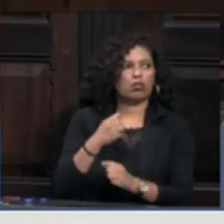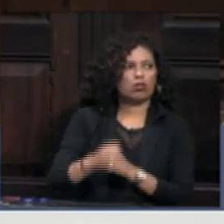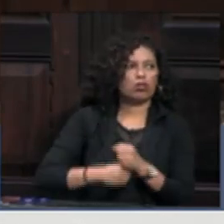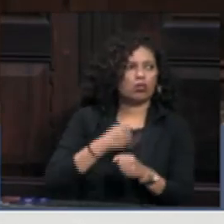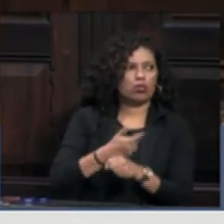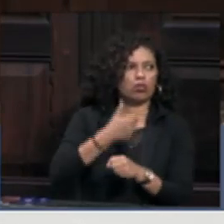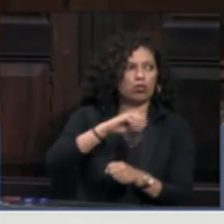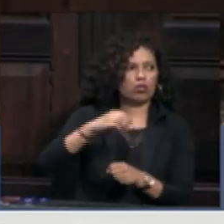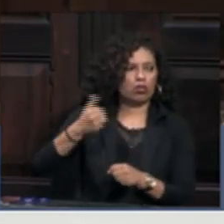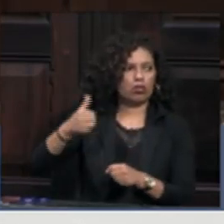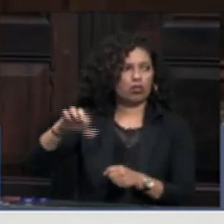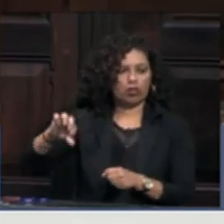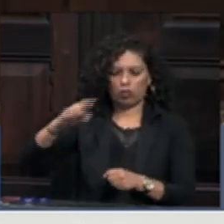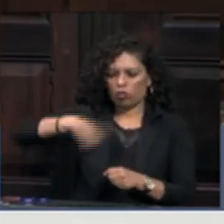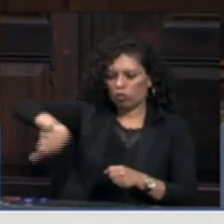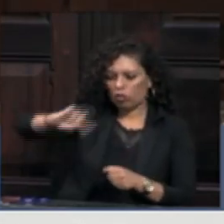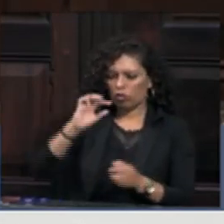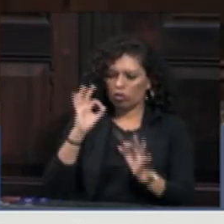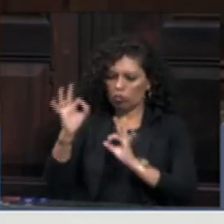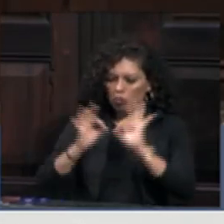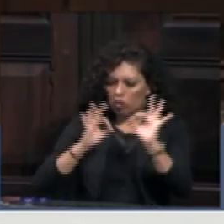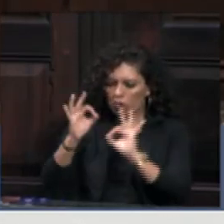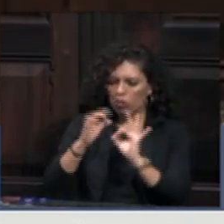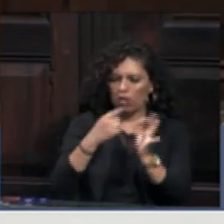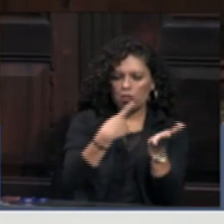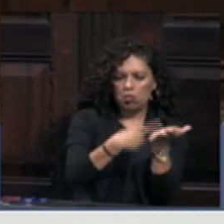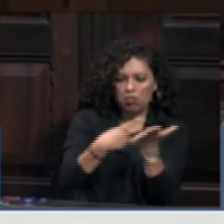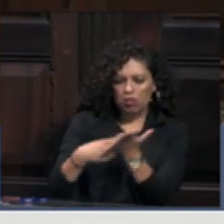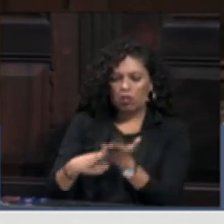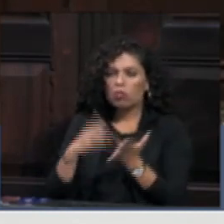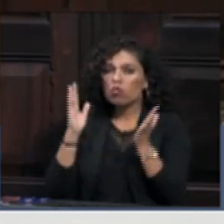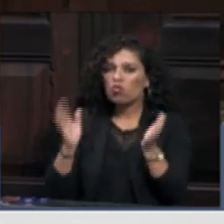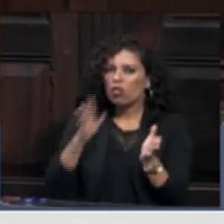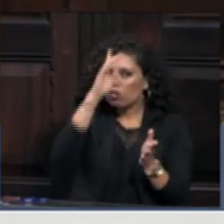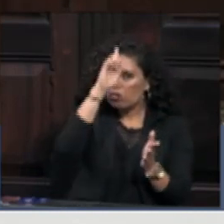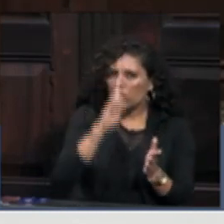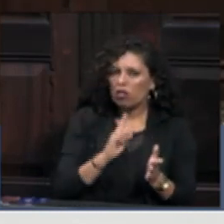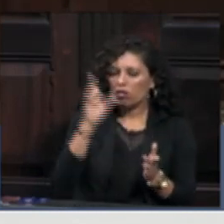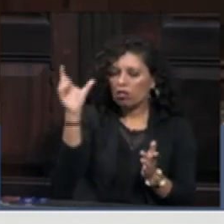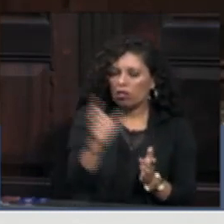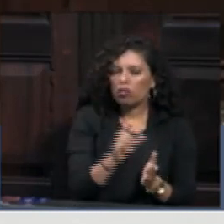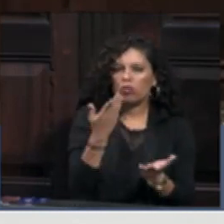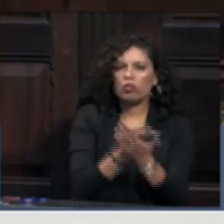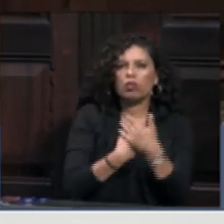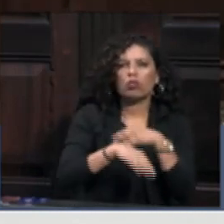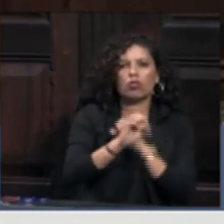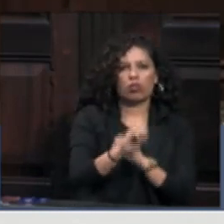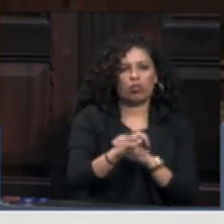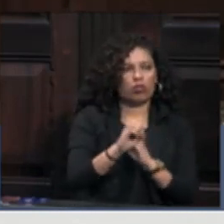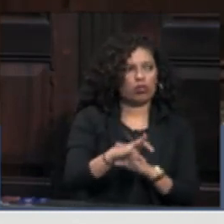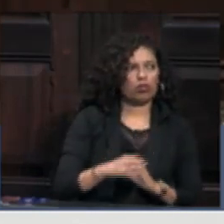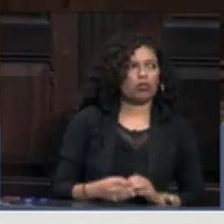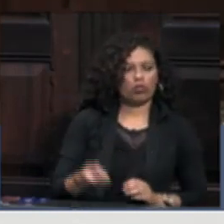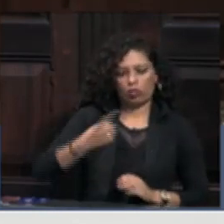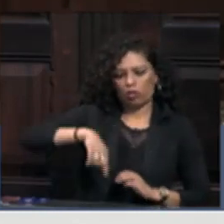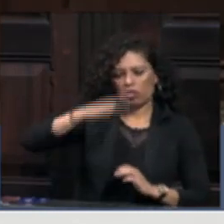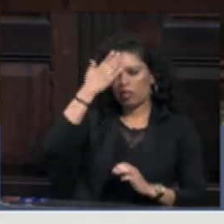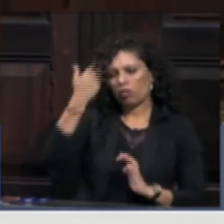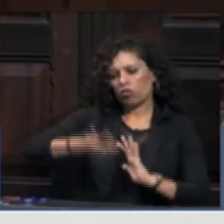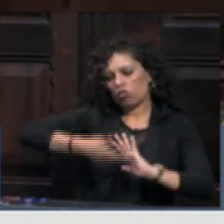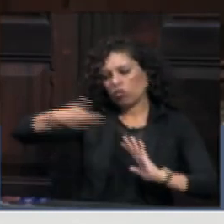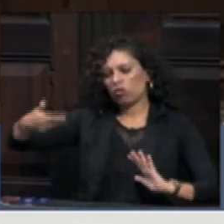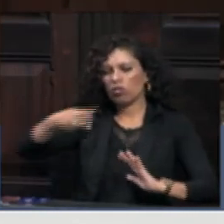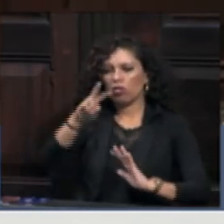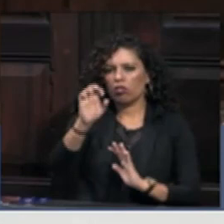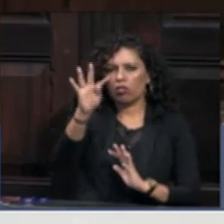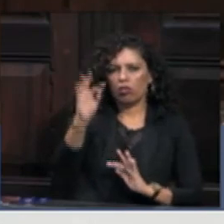há acordo em relação ao passe livre de estudantes. Já há acordo. O veto vai ser derrubado.